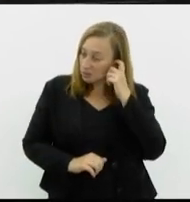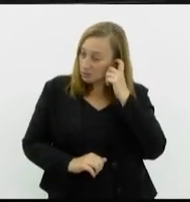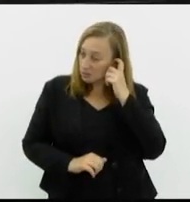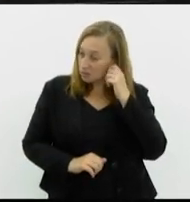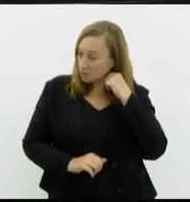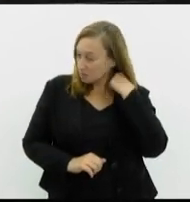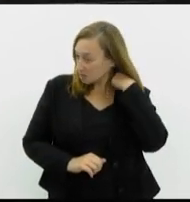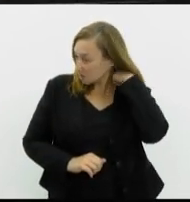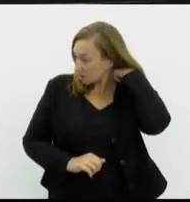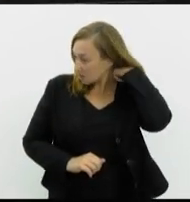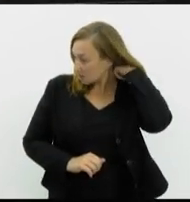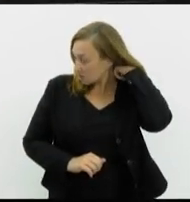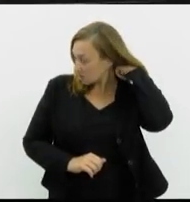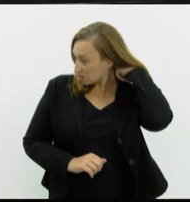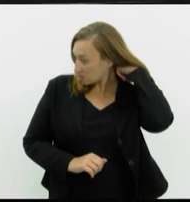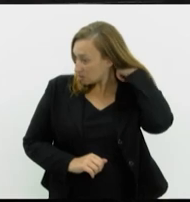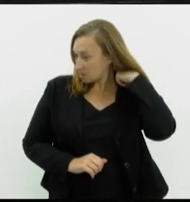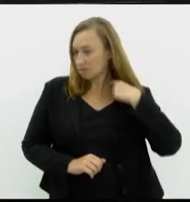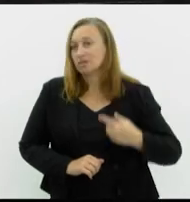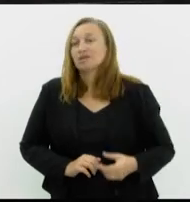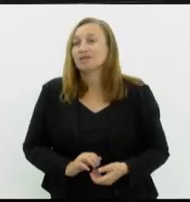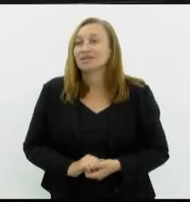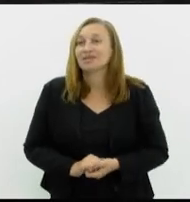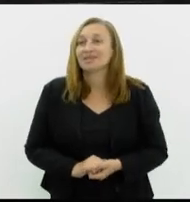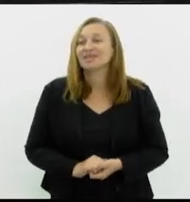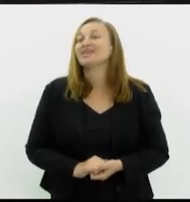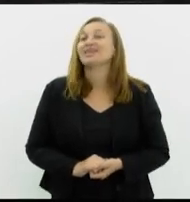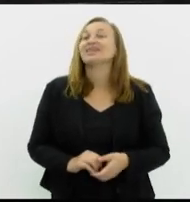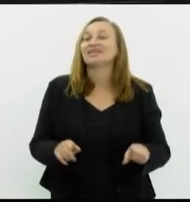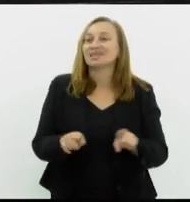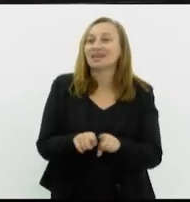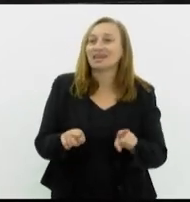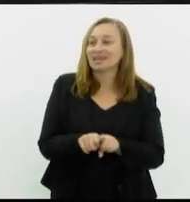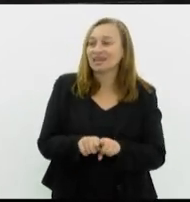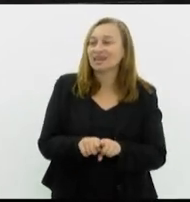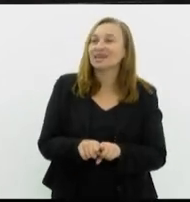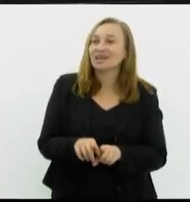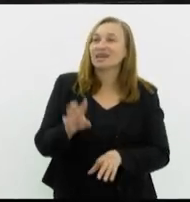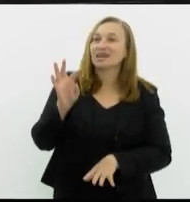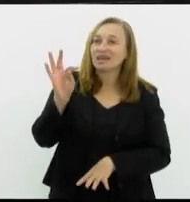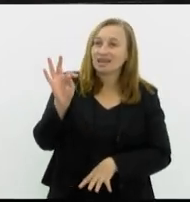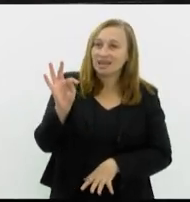Além disso, alegou a tecnocracia da AGU,